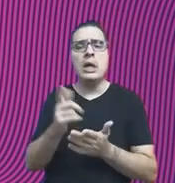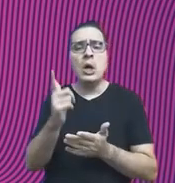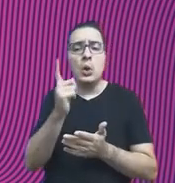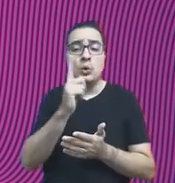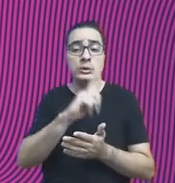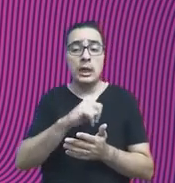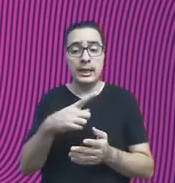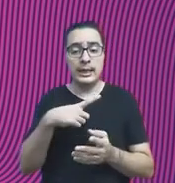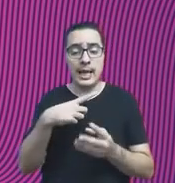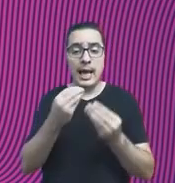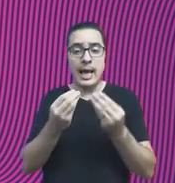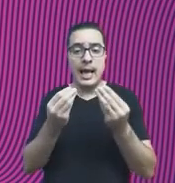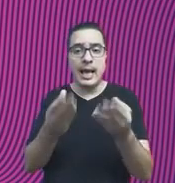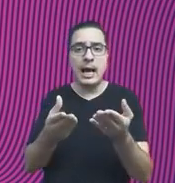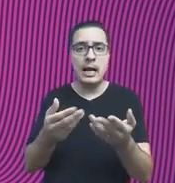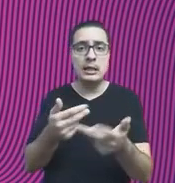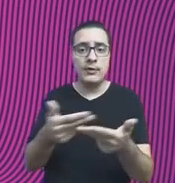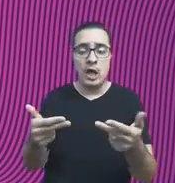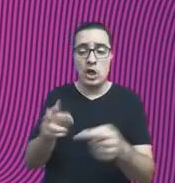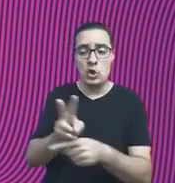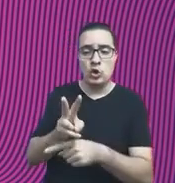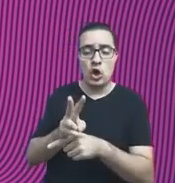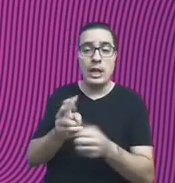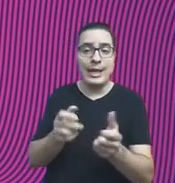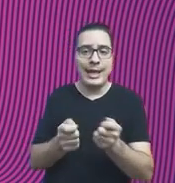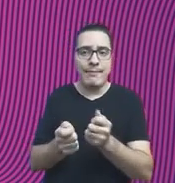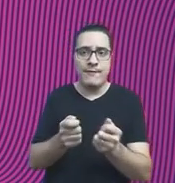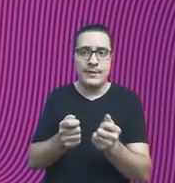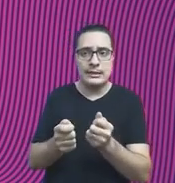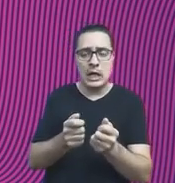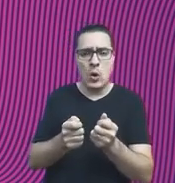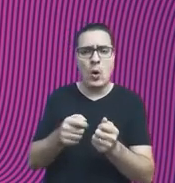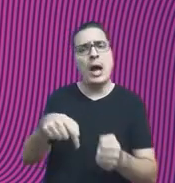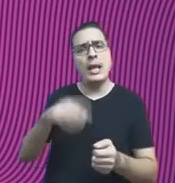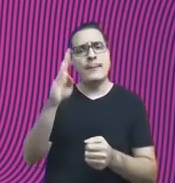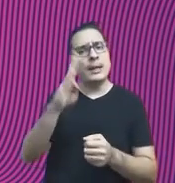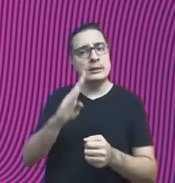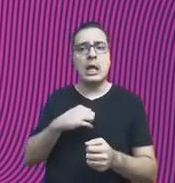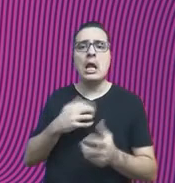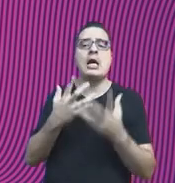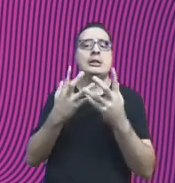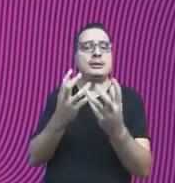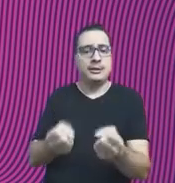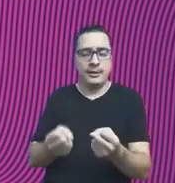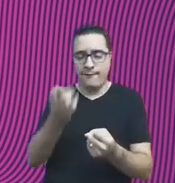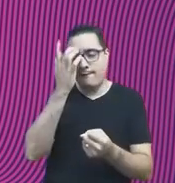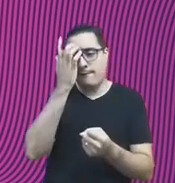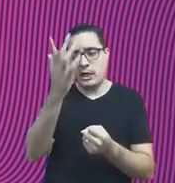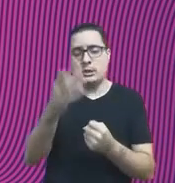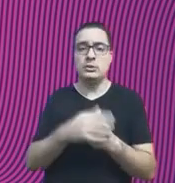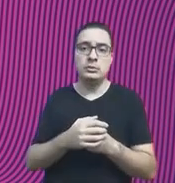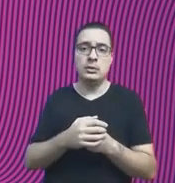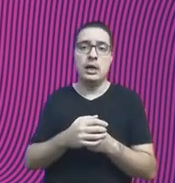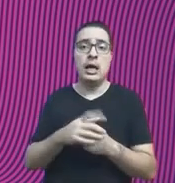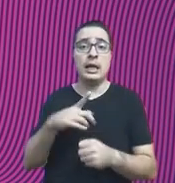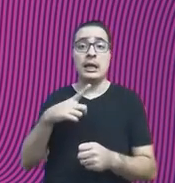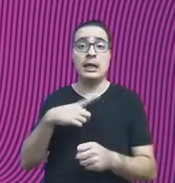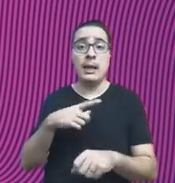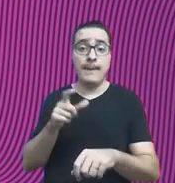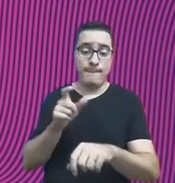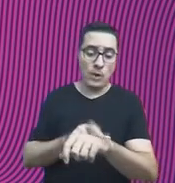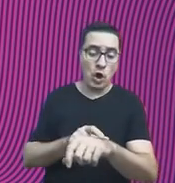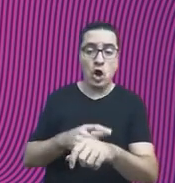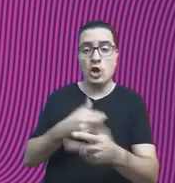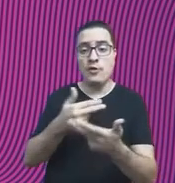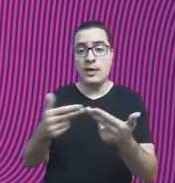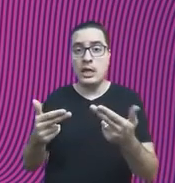de controle, de gamificação, o brasileiro abraça isso muito fácil, cara. A gente é aquele que bota esse negócio, na semana seguinte já está controlando